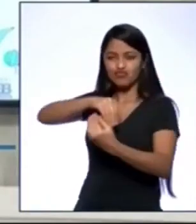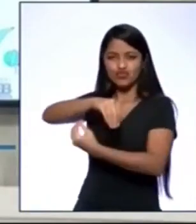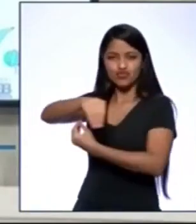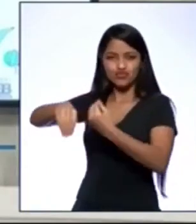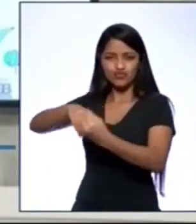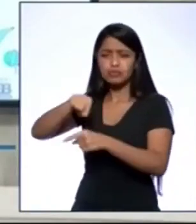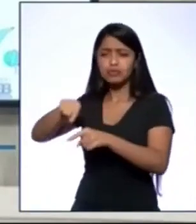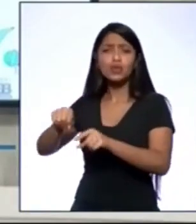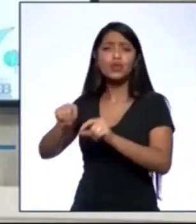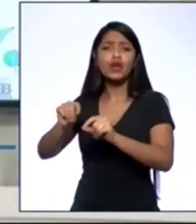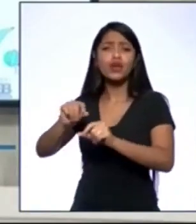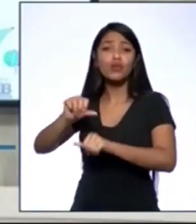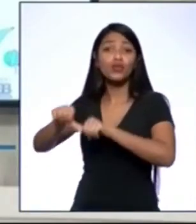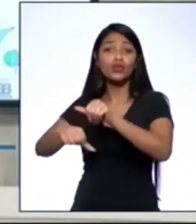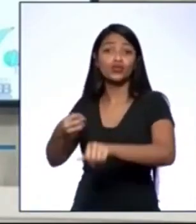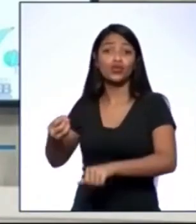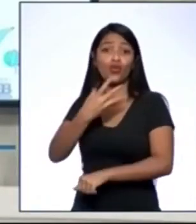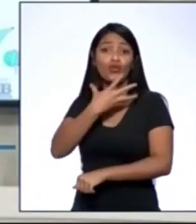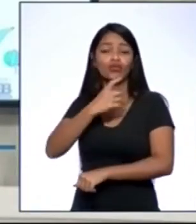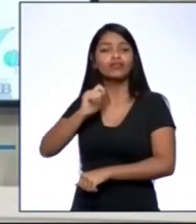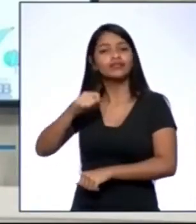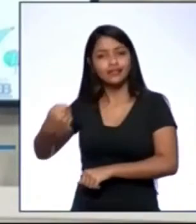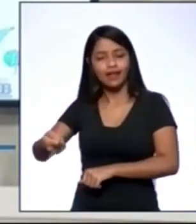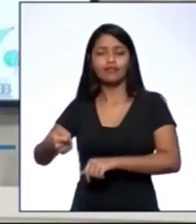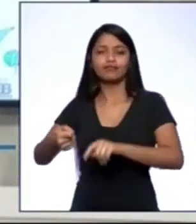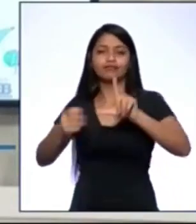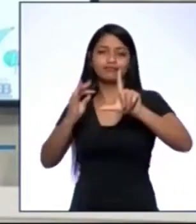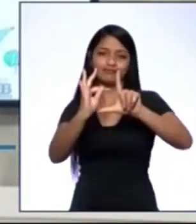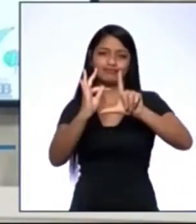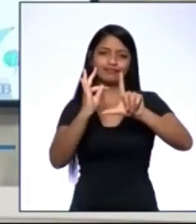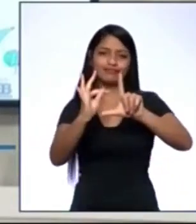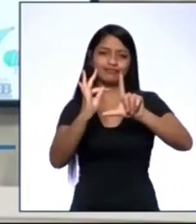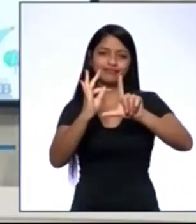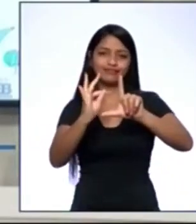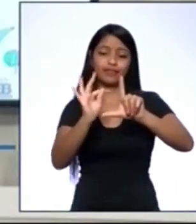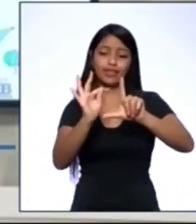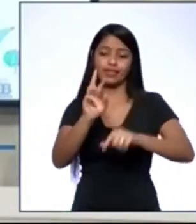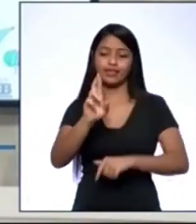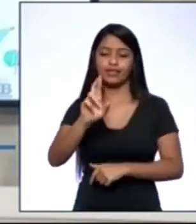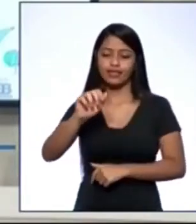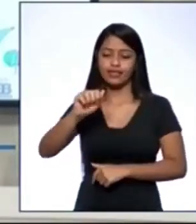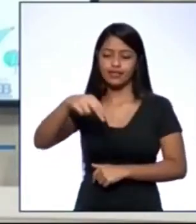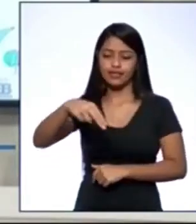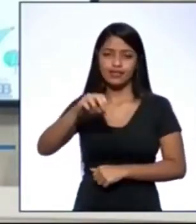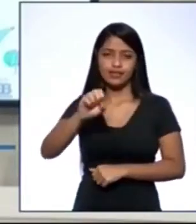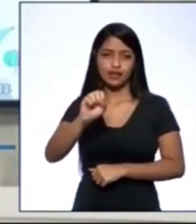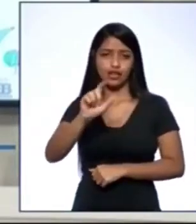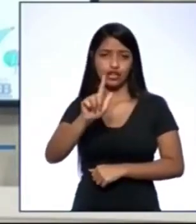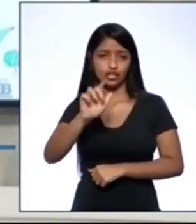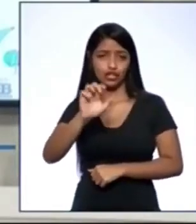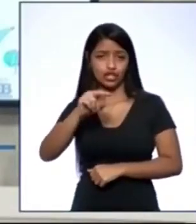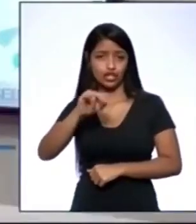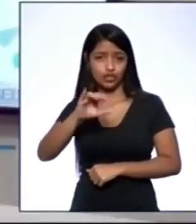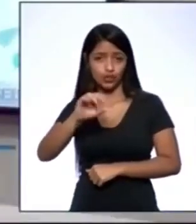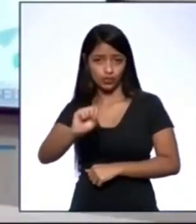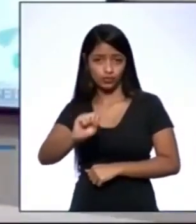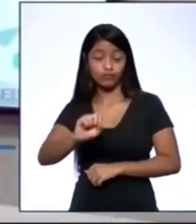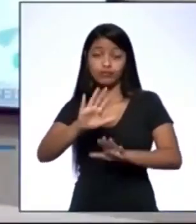de organismo transgênico. Amigo, hoje o homem já está conseguindo fazer para que o diabético